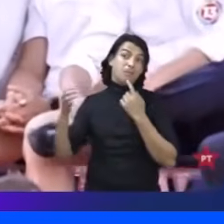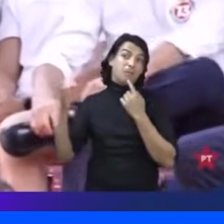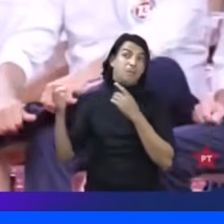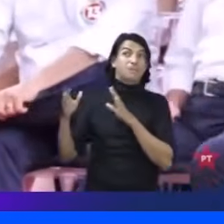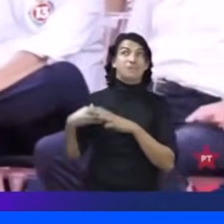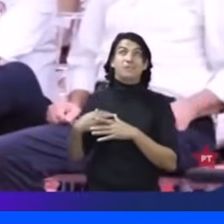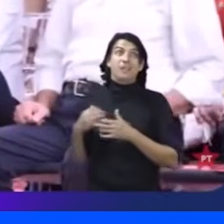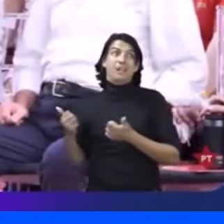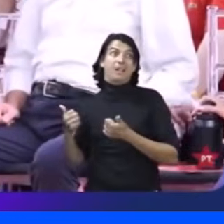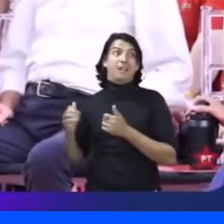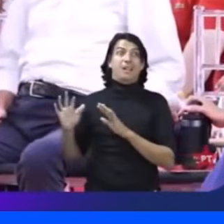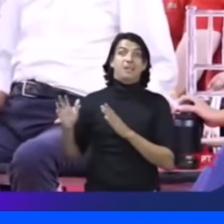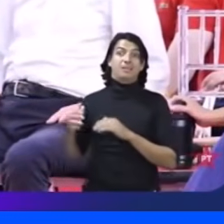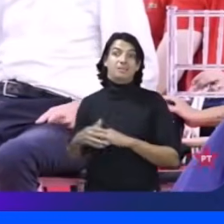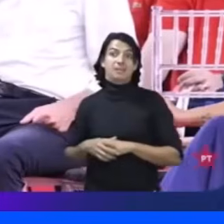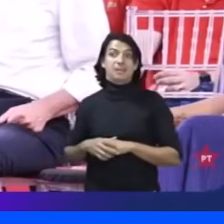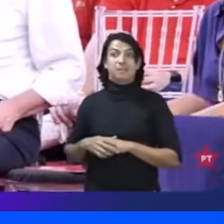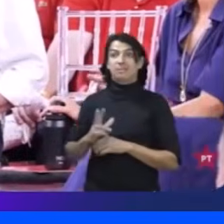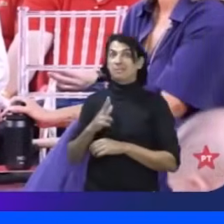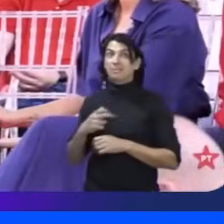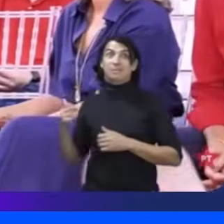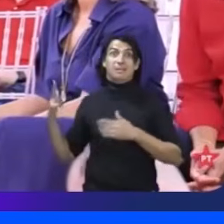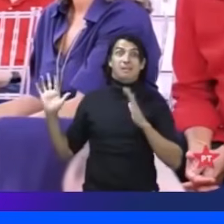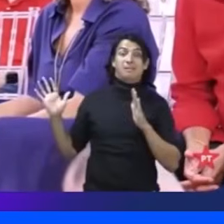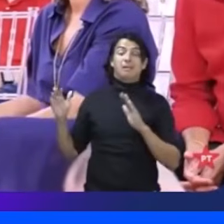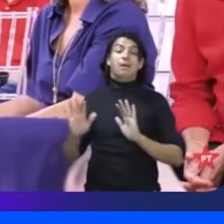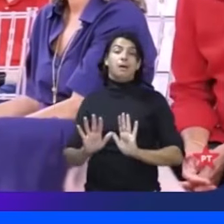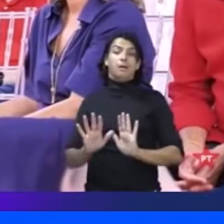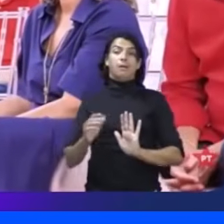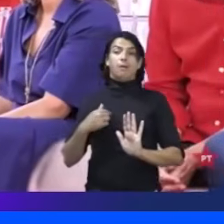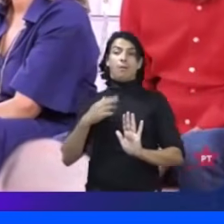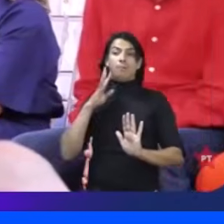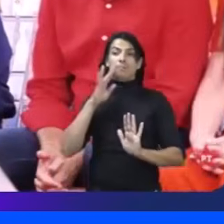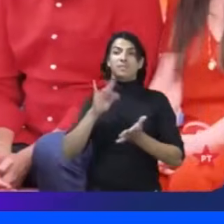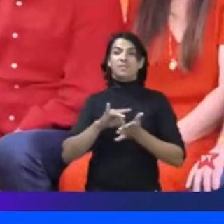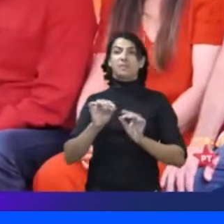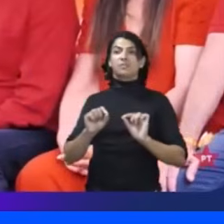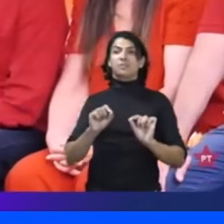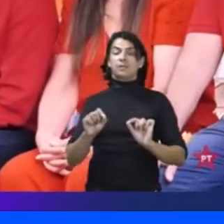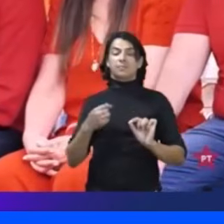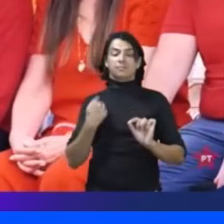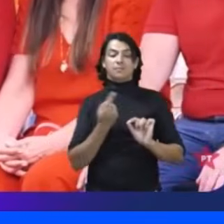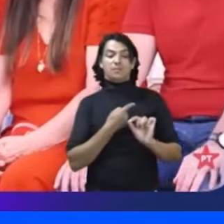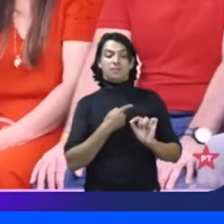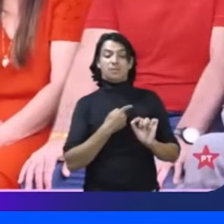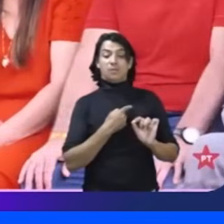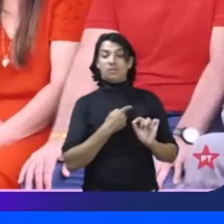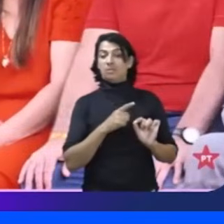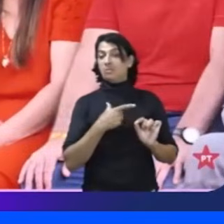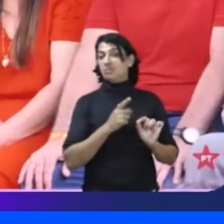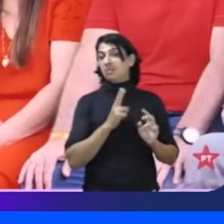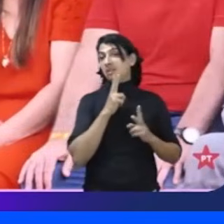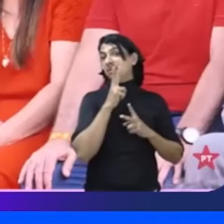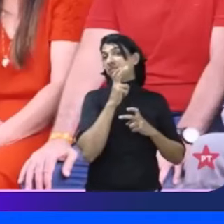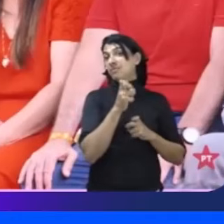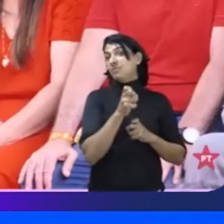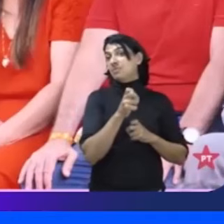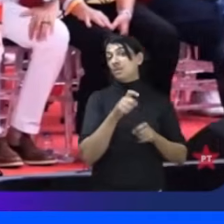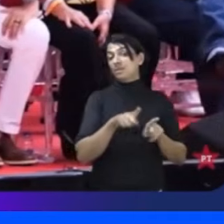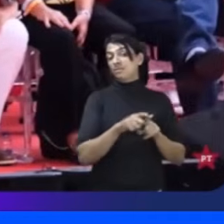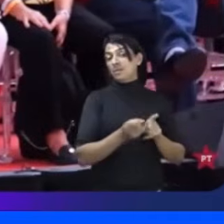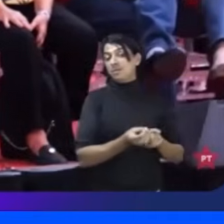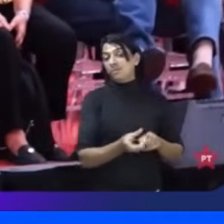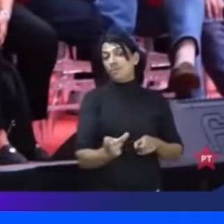maneiro. Está muito maneiro. Tá muito light, né, Lula? É que a gente não tem força e não tem número.